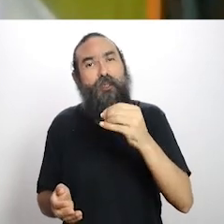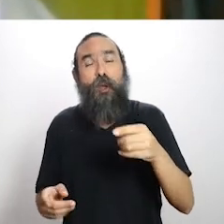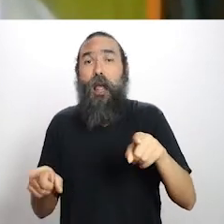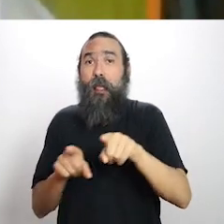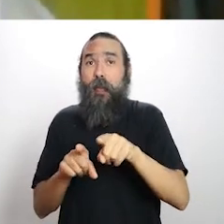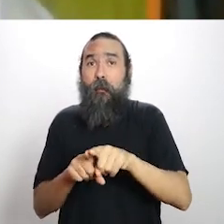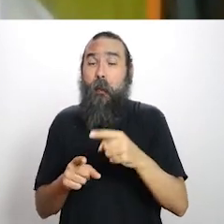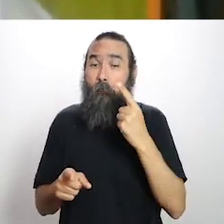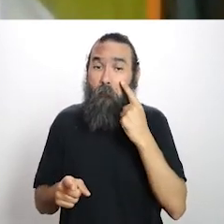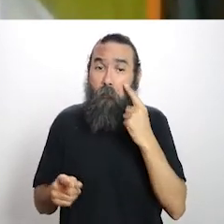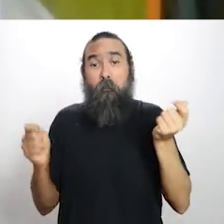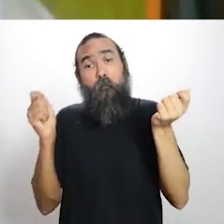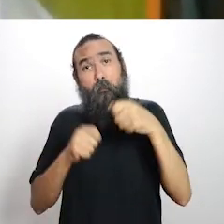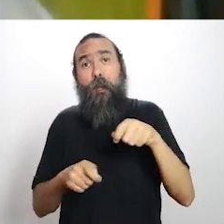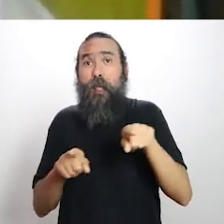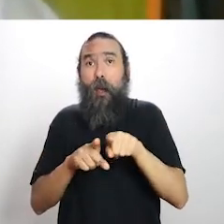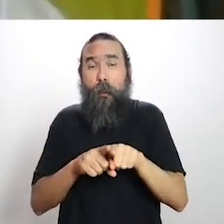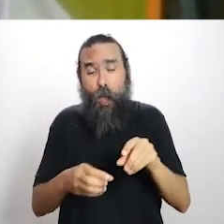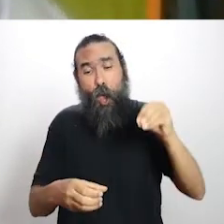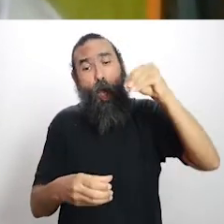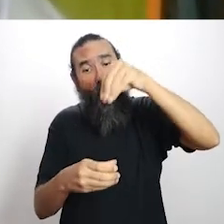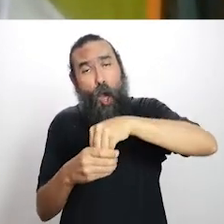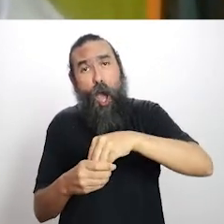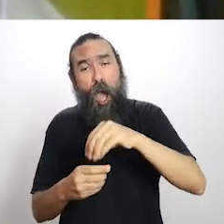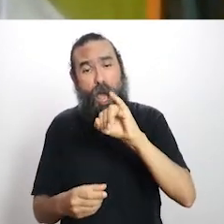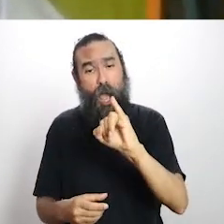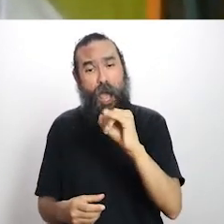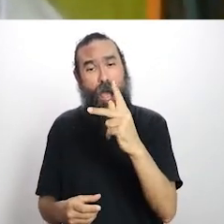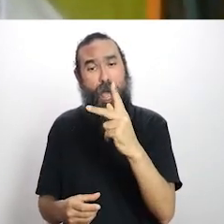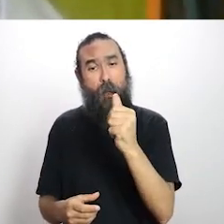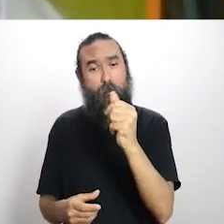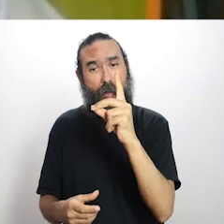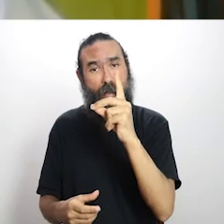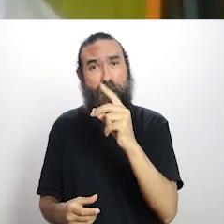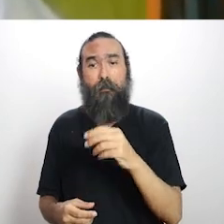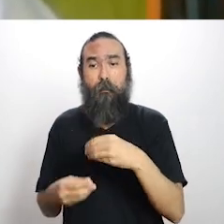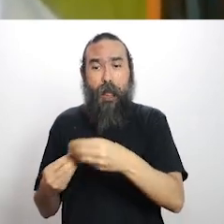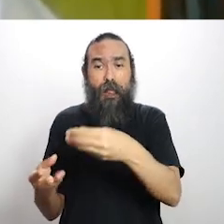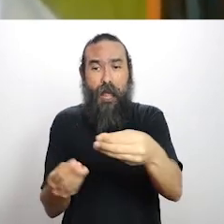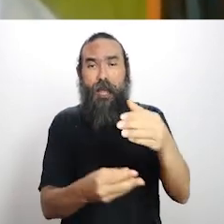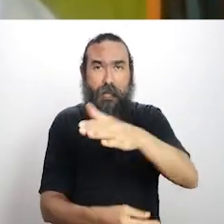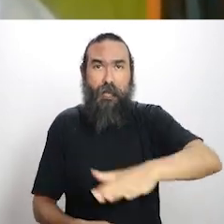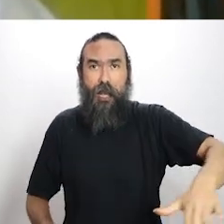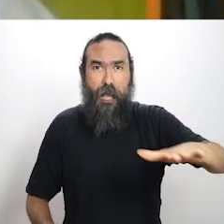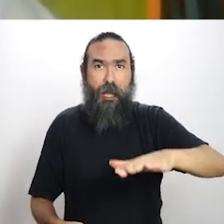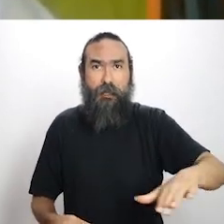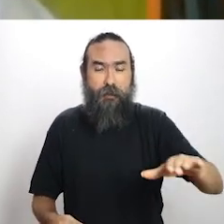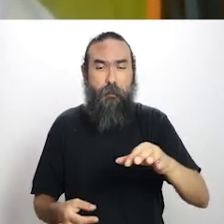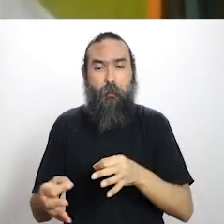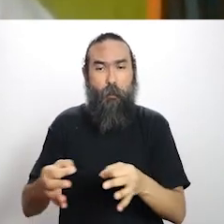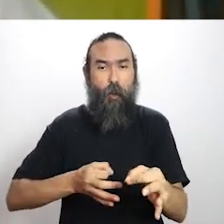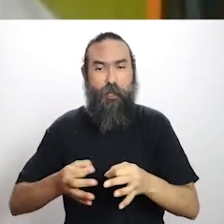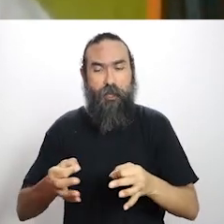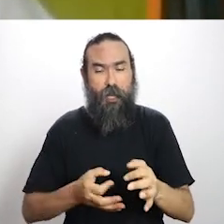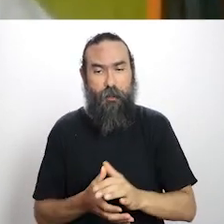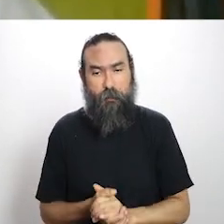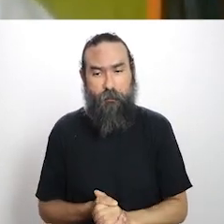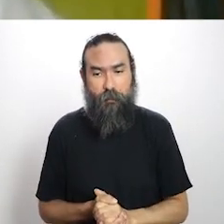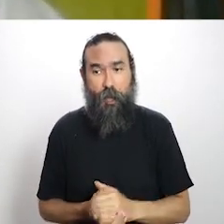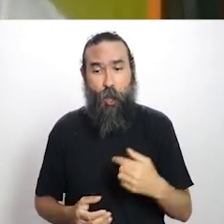colocar um iPad daqui a pouco para todo mundo. Mas, enfim, a gente está fazendo o que pode com esse